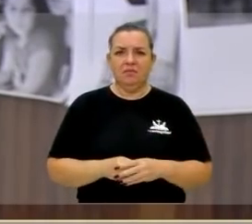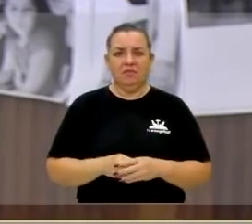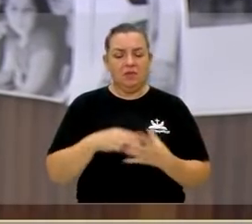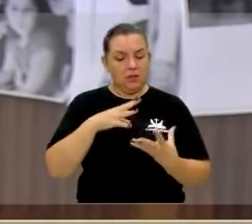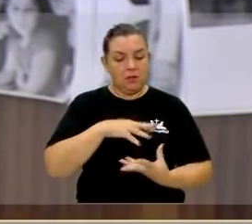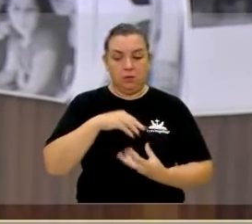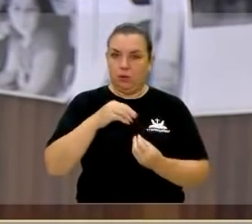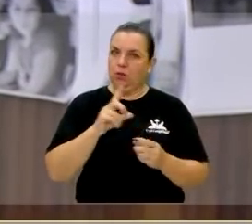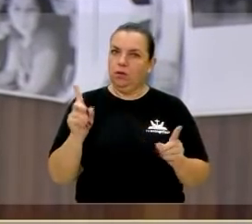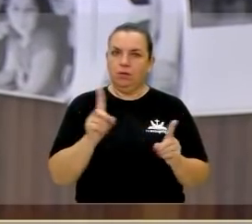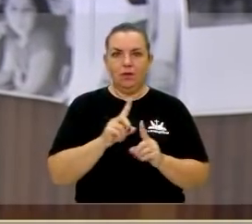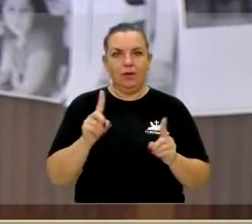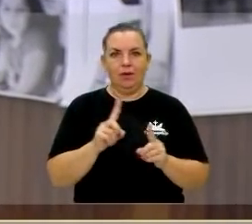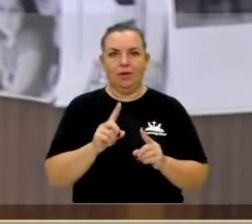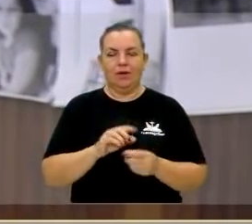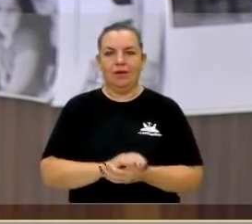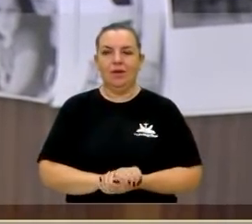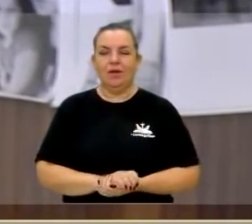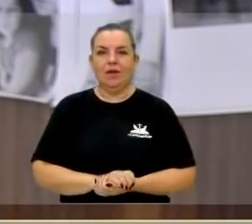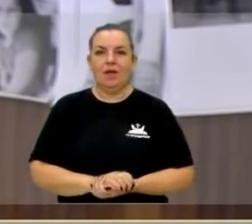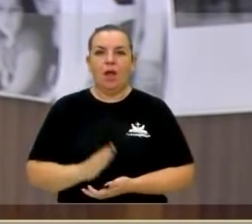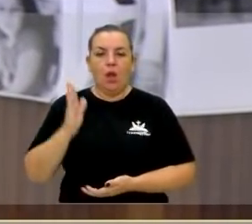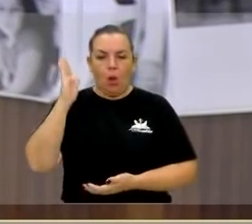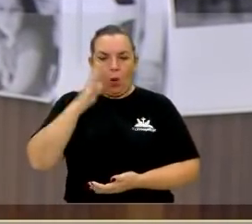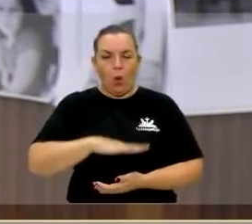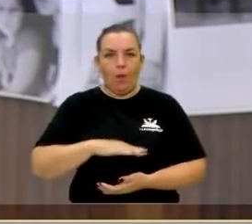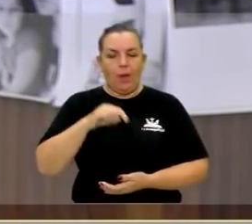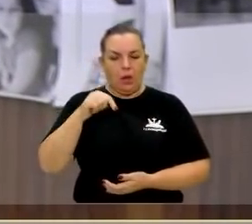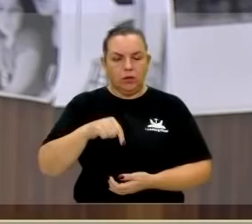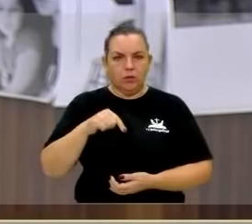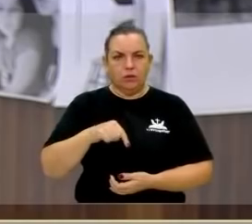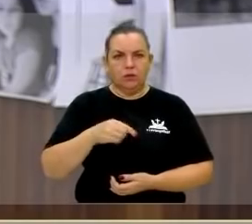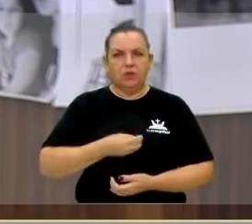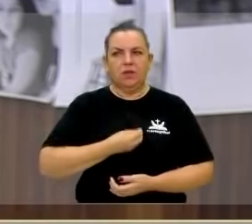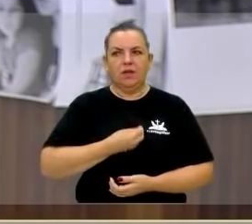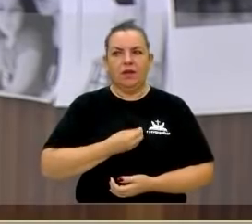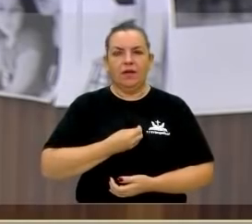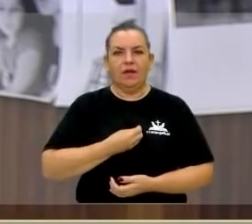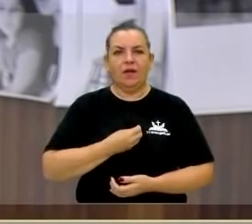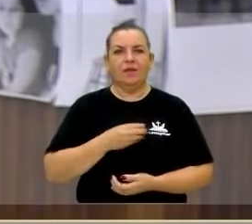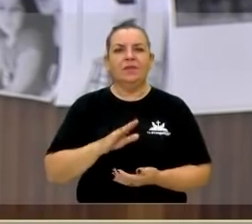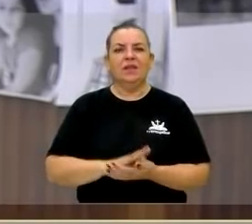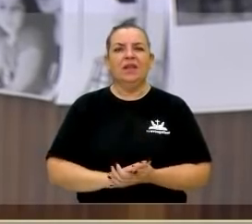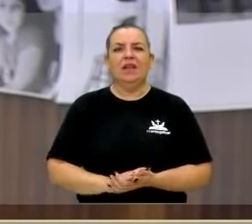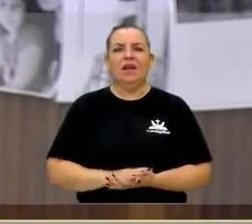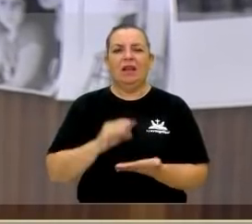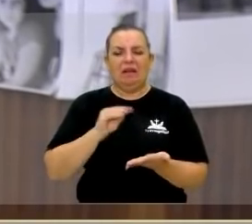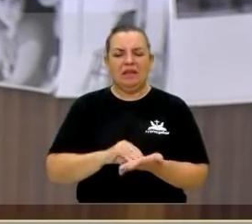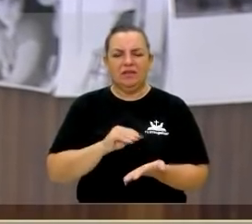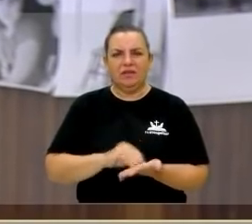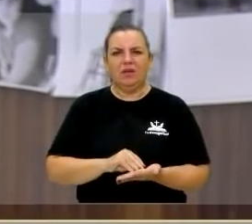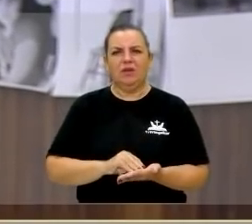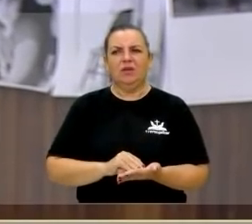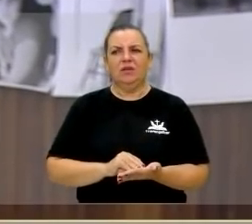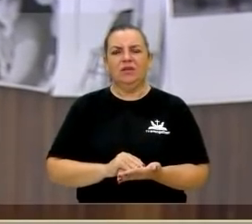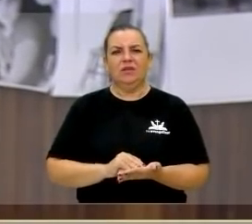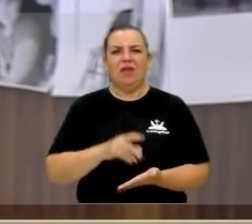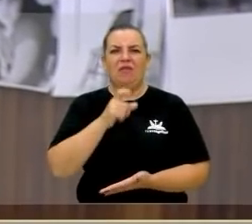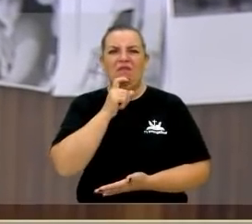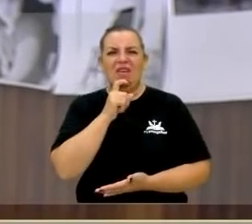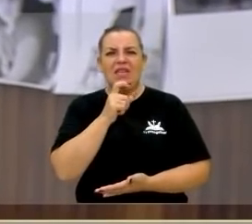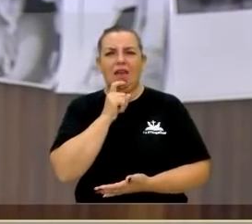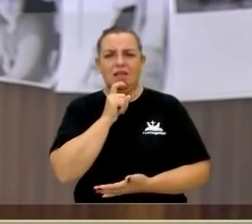Não. O mal do século na vida espiritual é tibieza, é